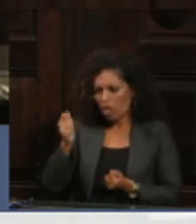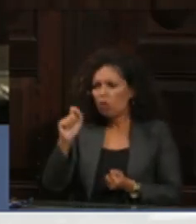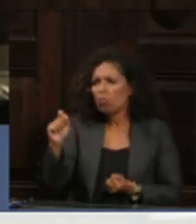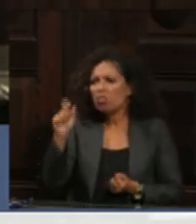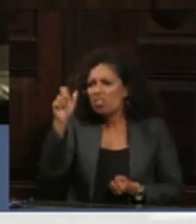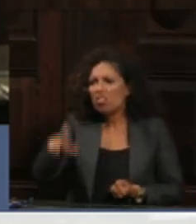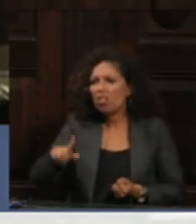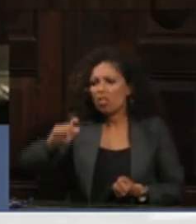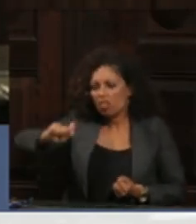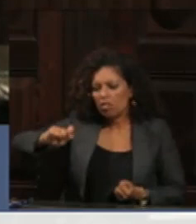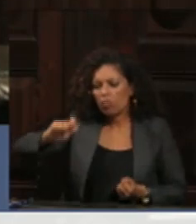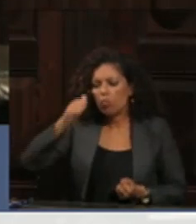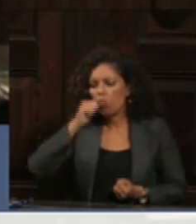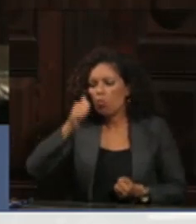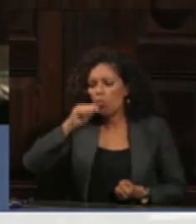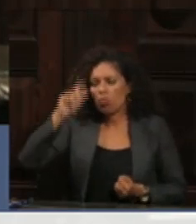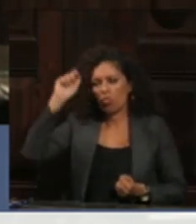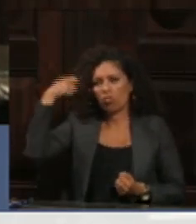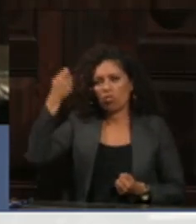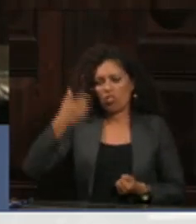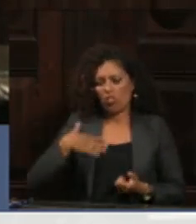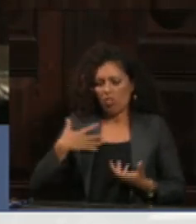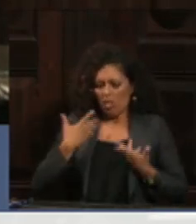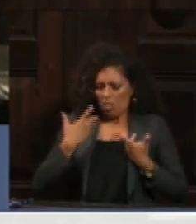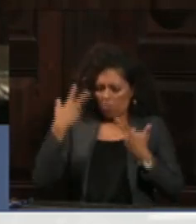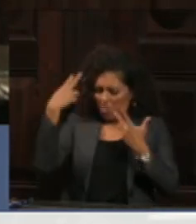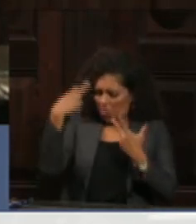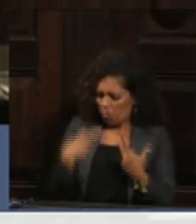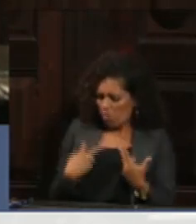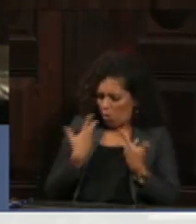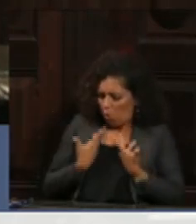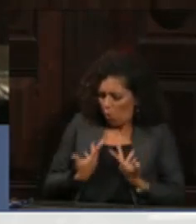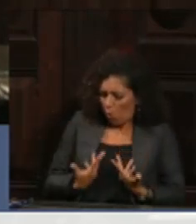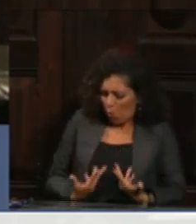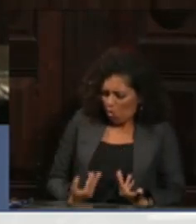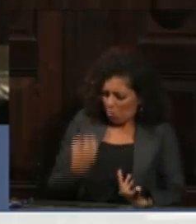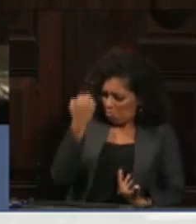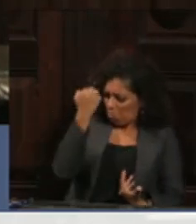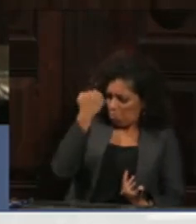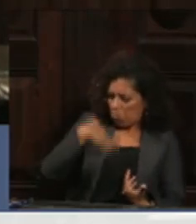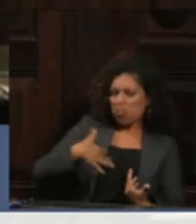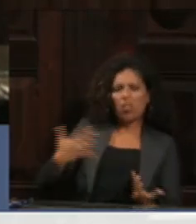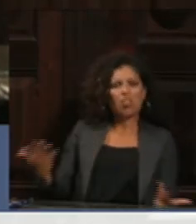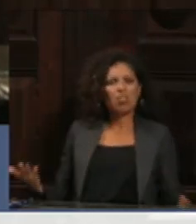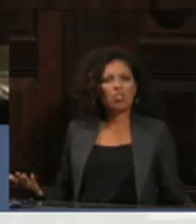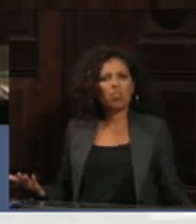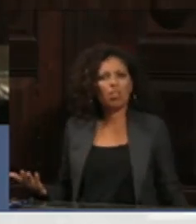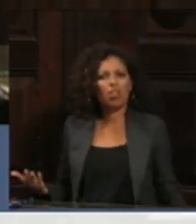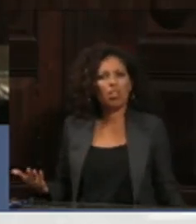negra e ser vista como corpo menos digno.